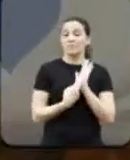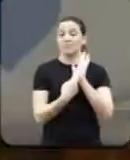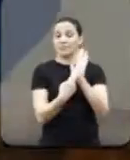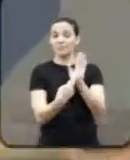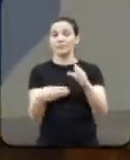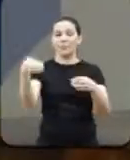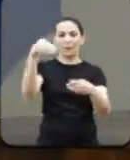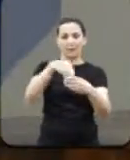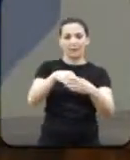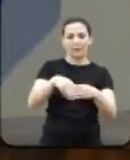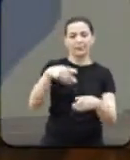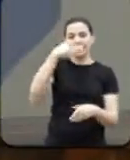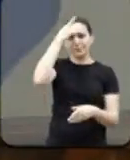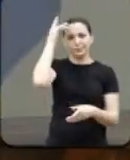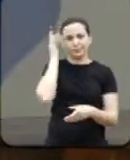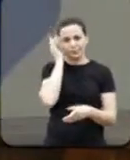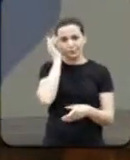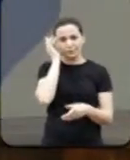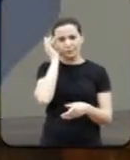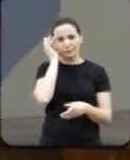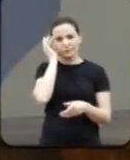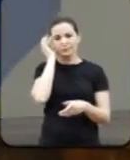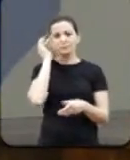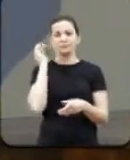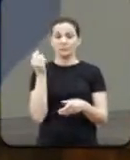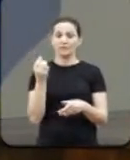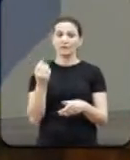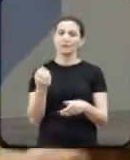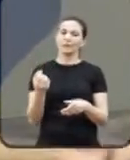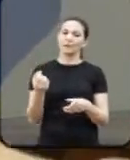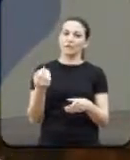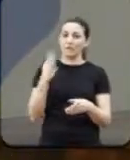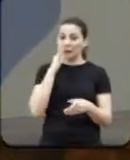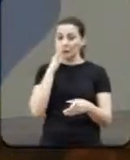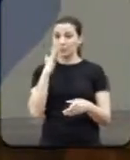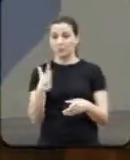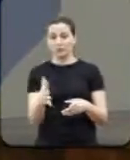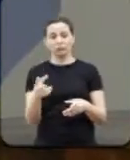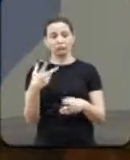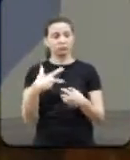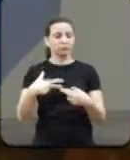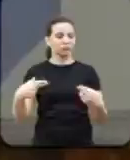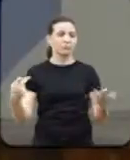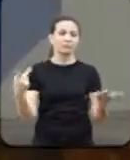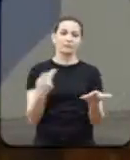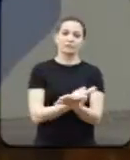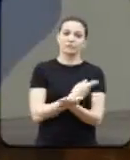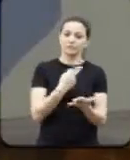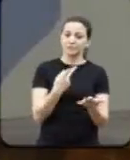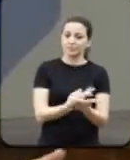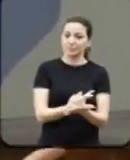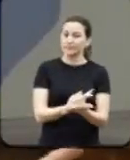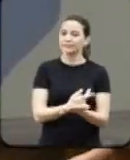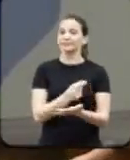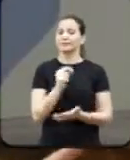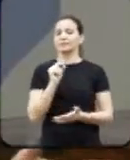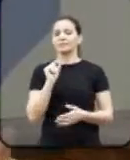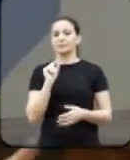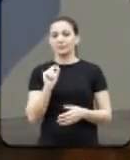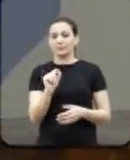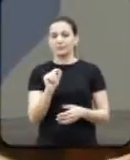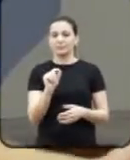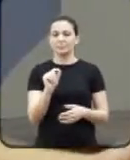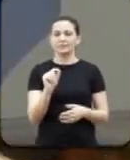um representante eleito pelo povo aqui dentro da casa, surgiram indícios de irregularidades. E isso, de uma